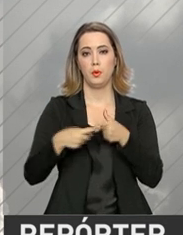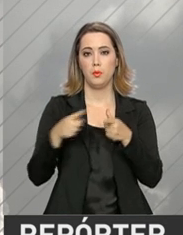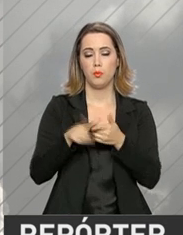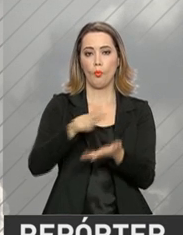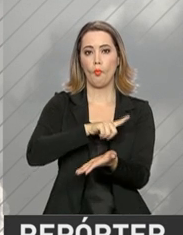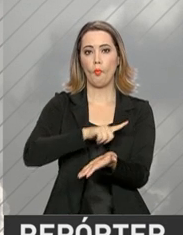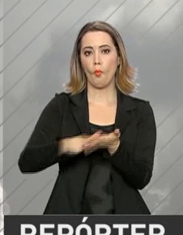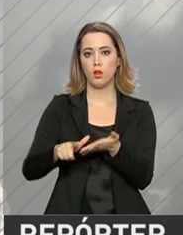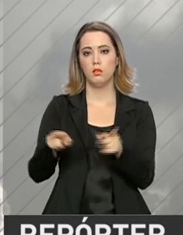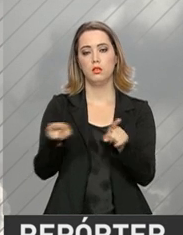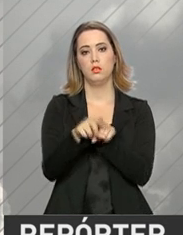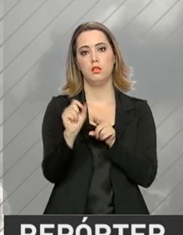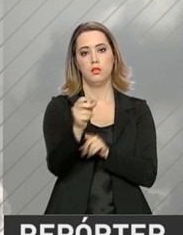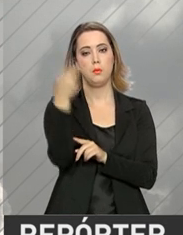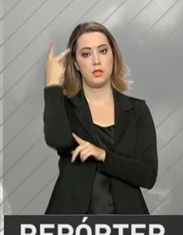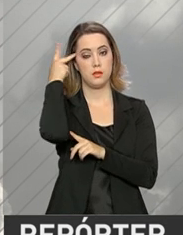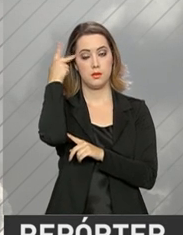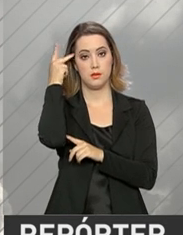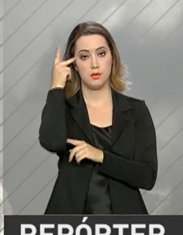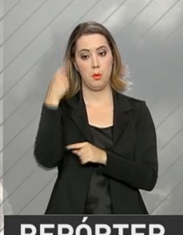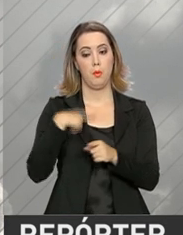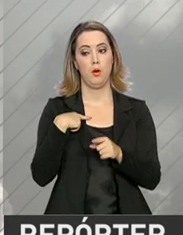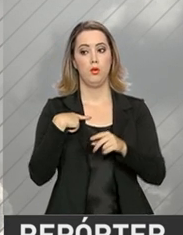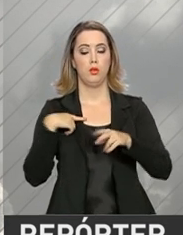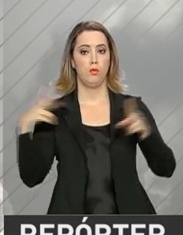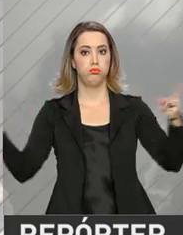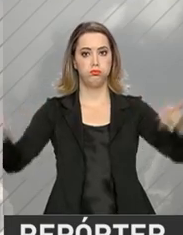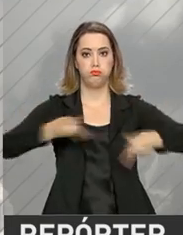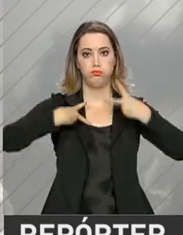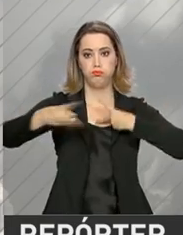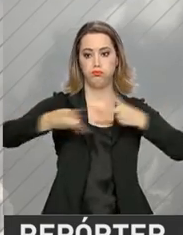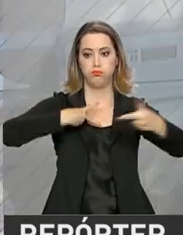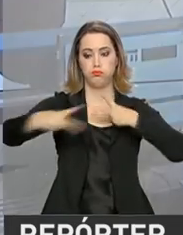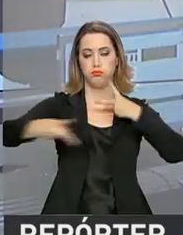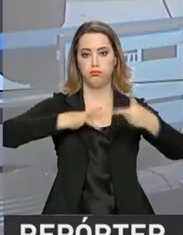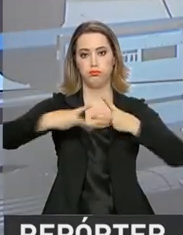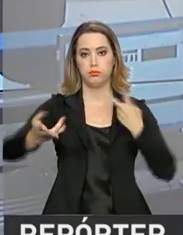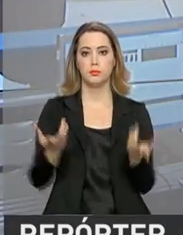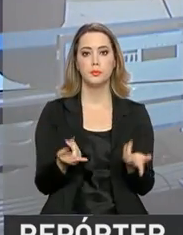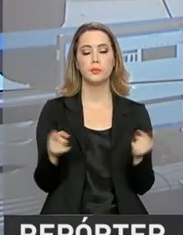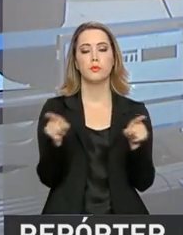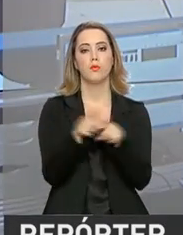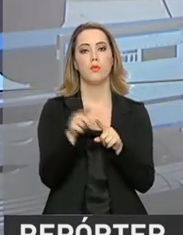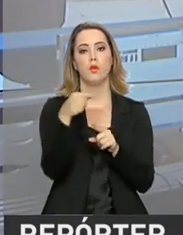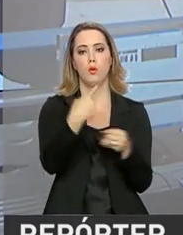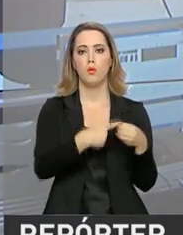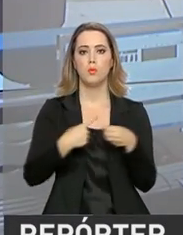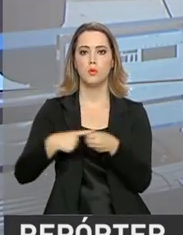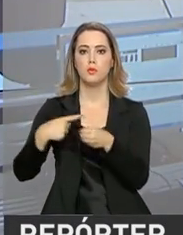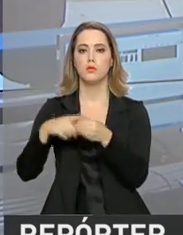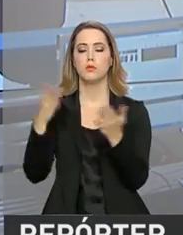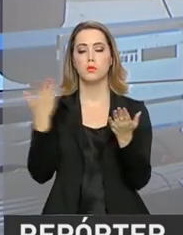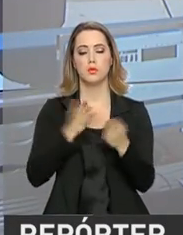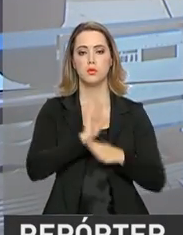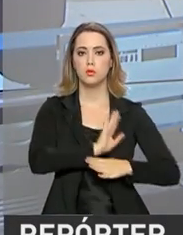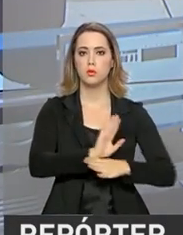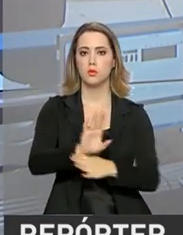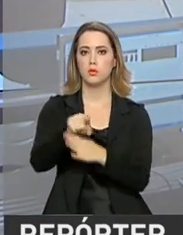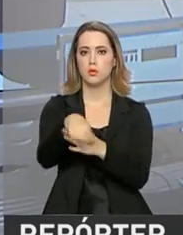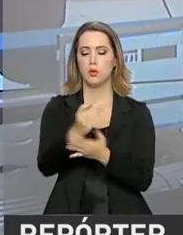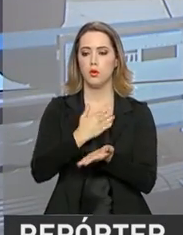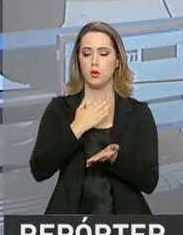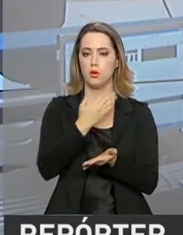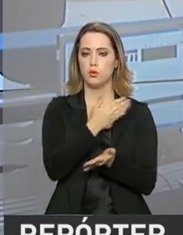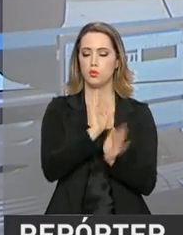Roque em São Paulo está na lista pelo vendaval que ocorreu na cidade com a medida os municípios passam a contar com benefícios